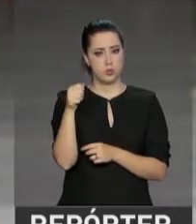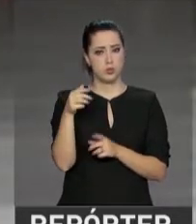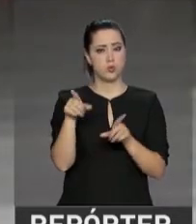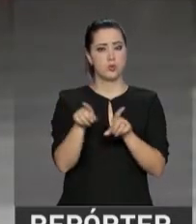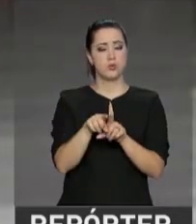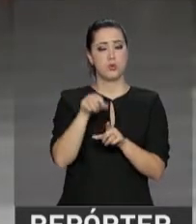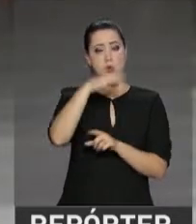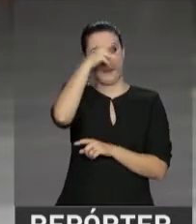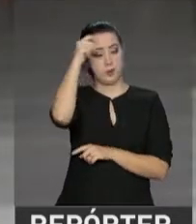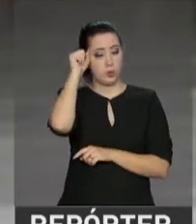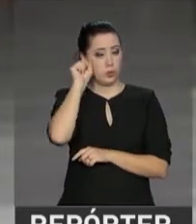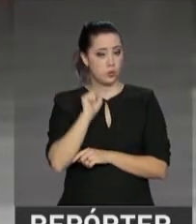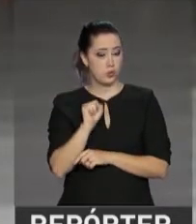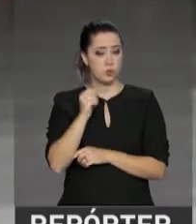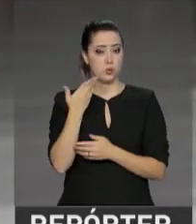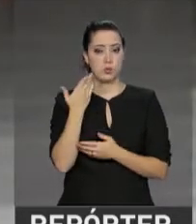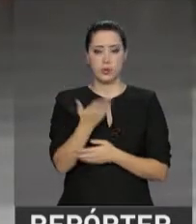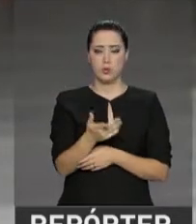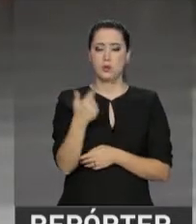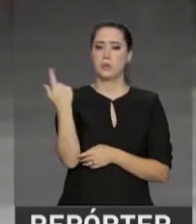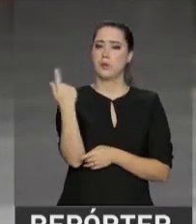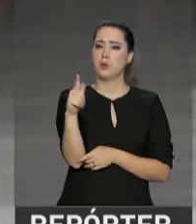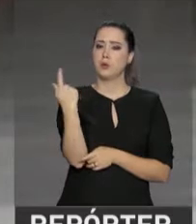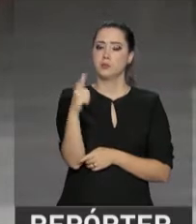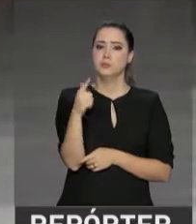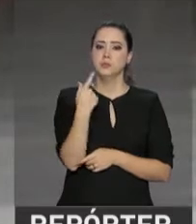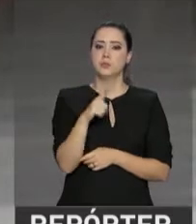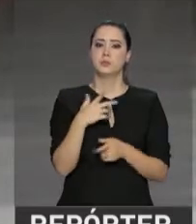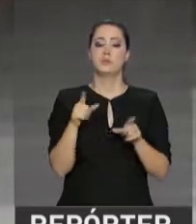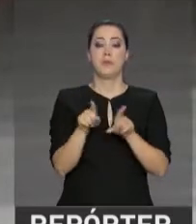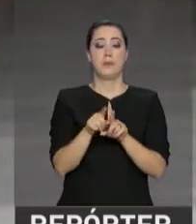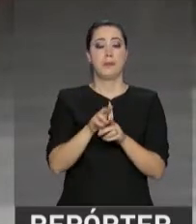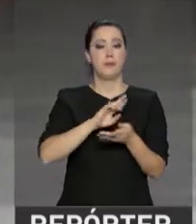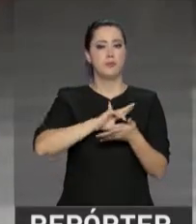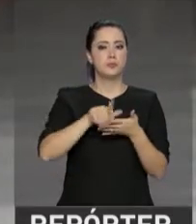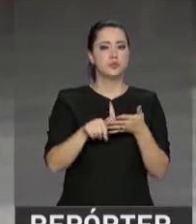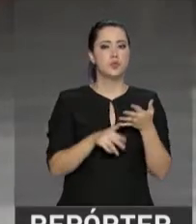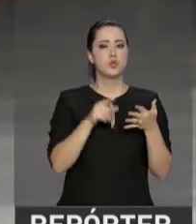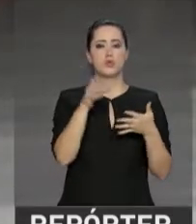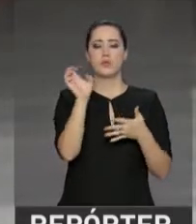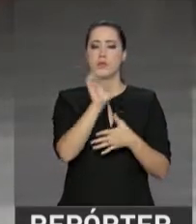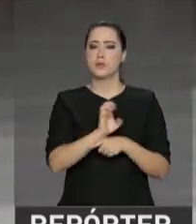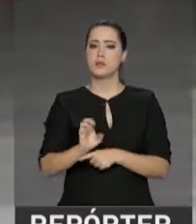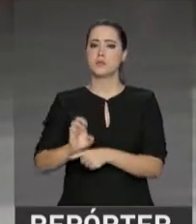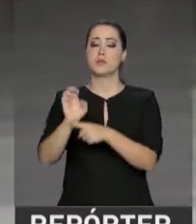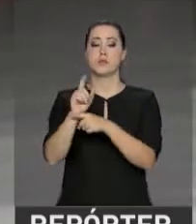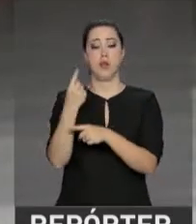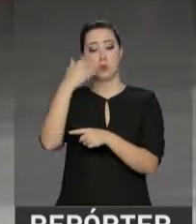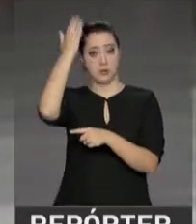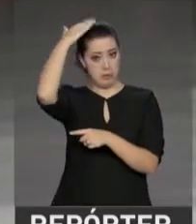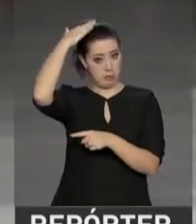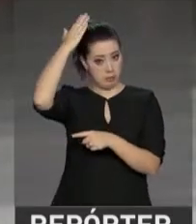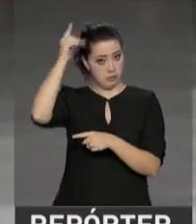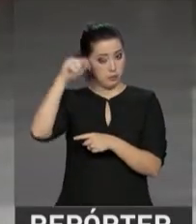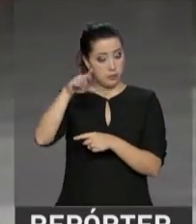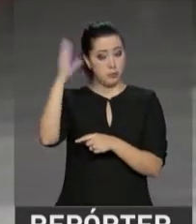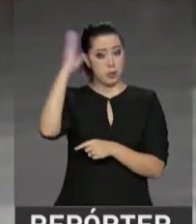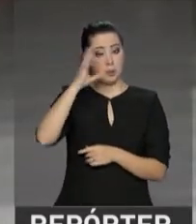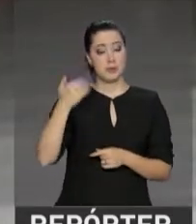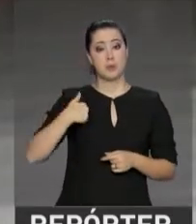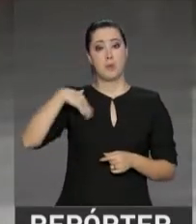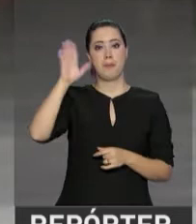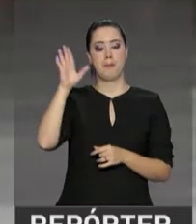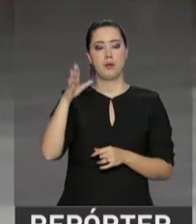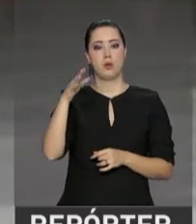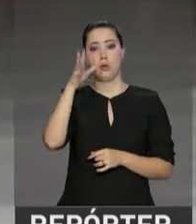grosso do sul e rio verde no estado de goiás e francisco beltrão no paraná o brasil é o maior produtor mundial